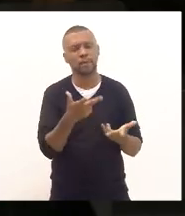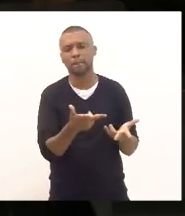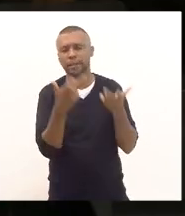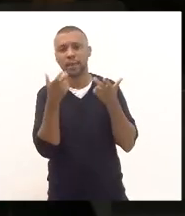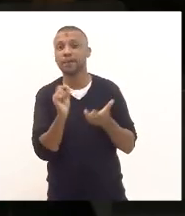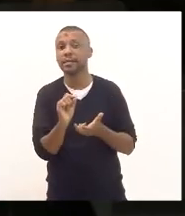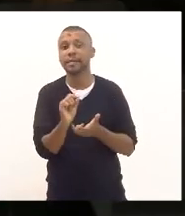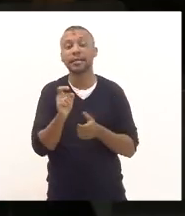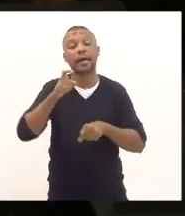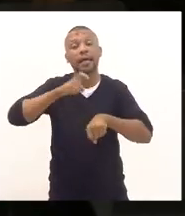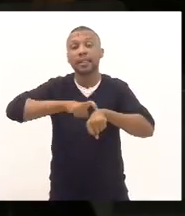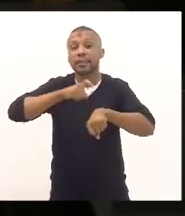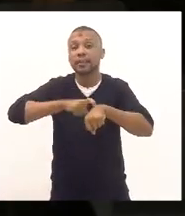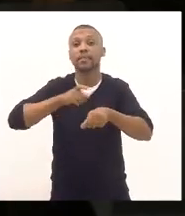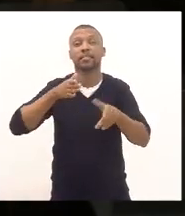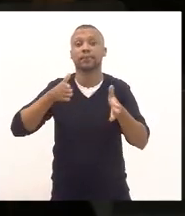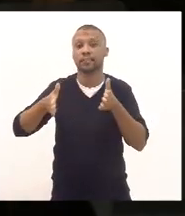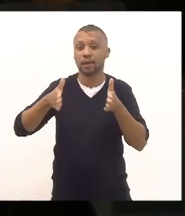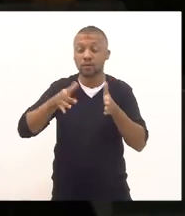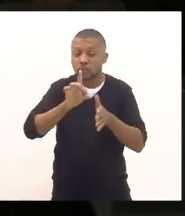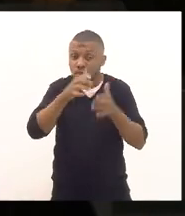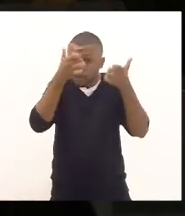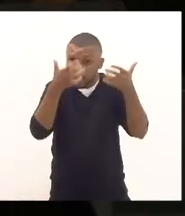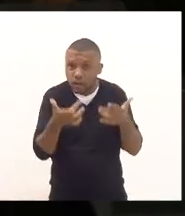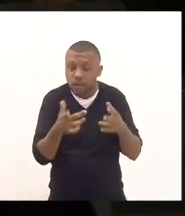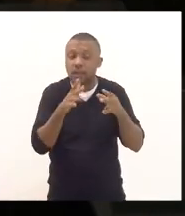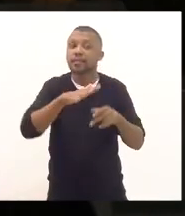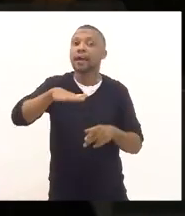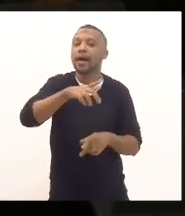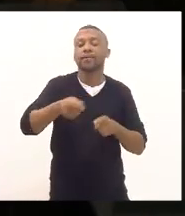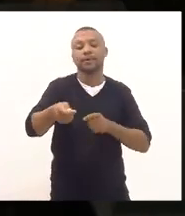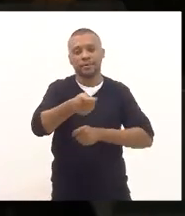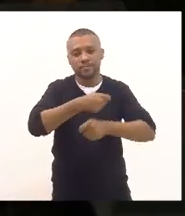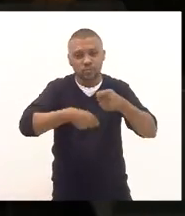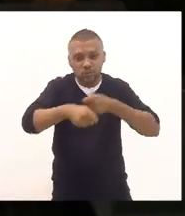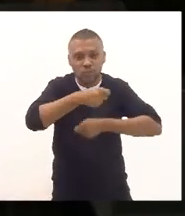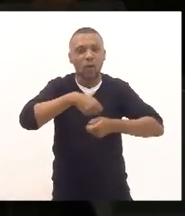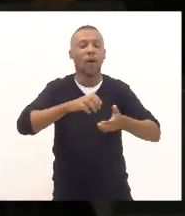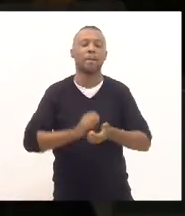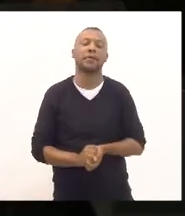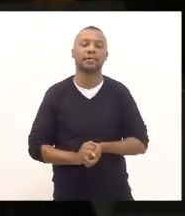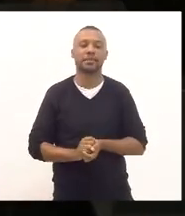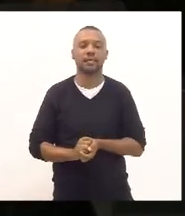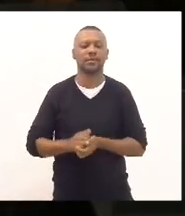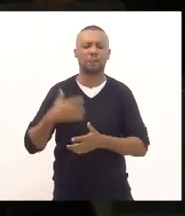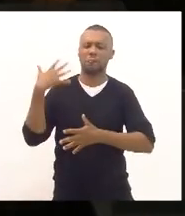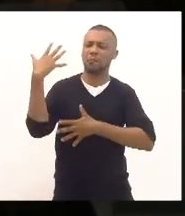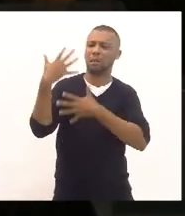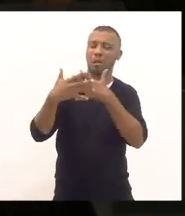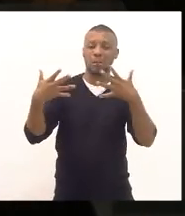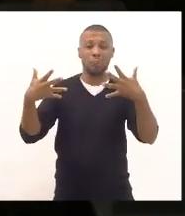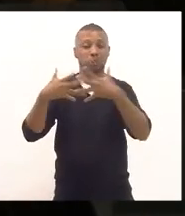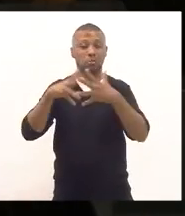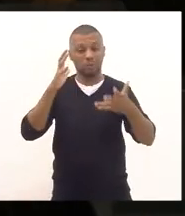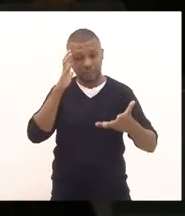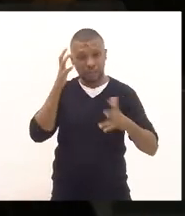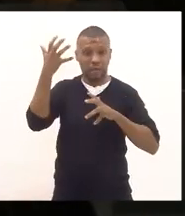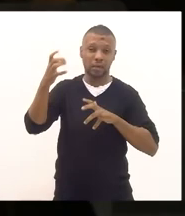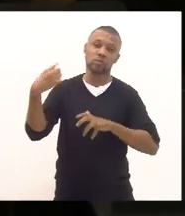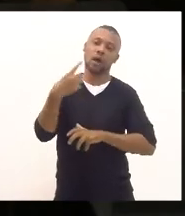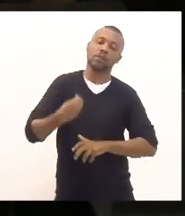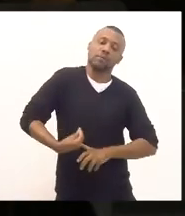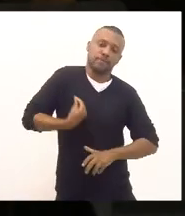que tempos só tá falando na ordem econômica conturbados nós